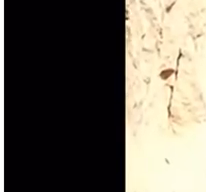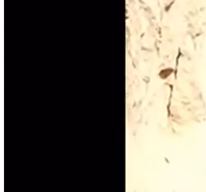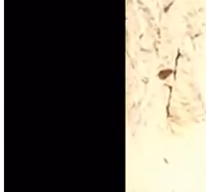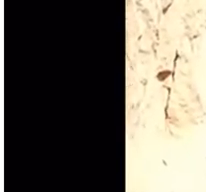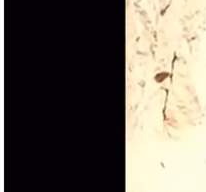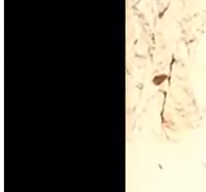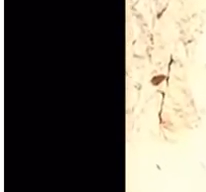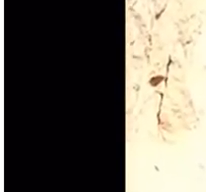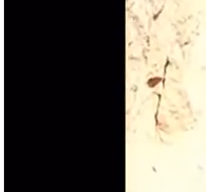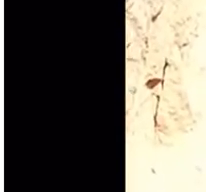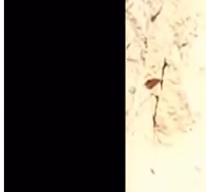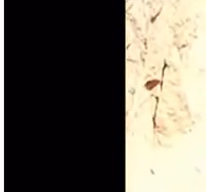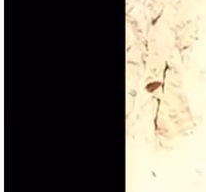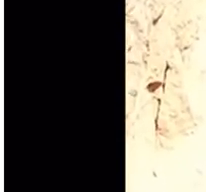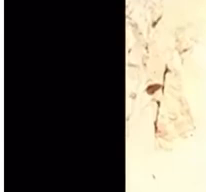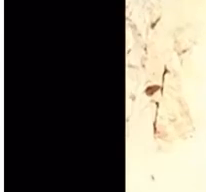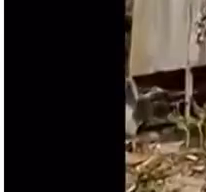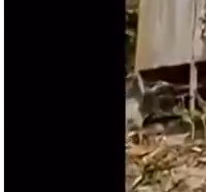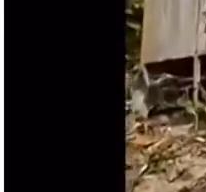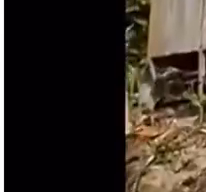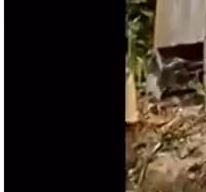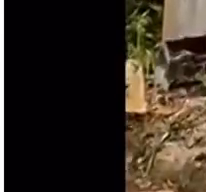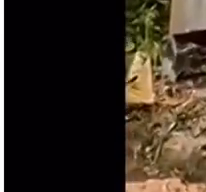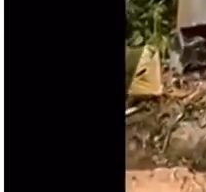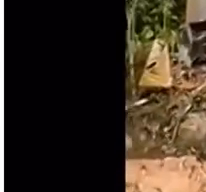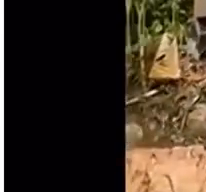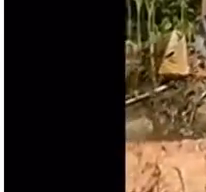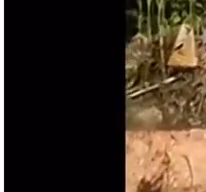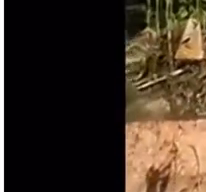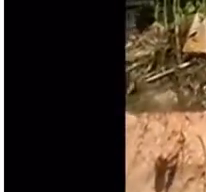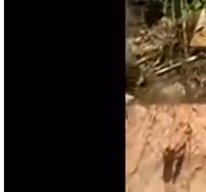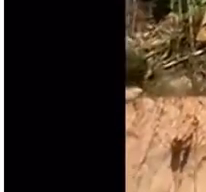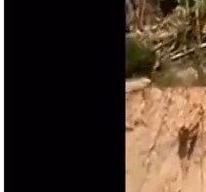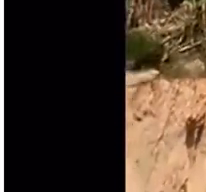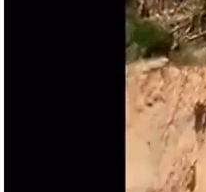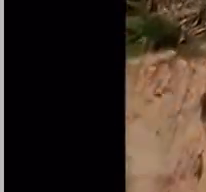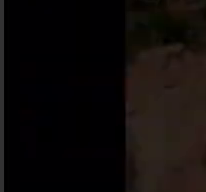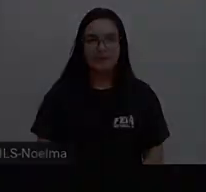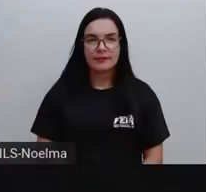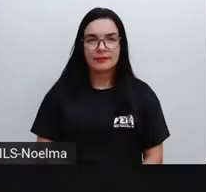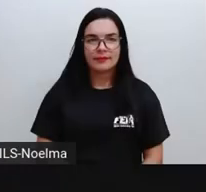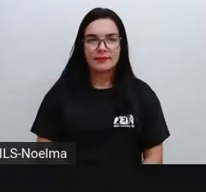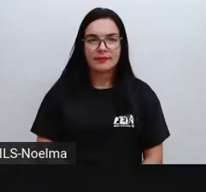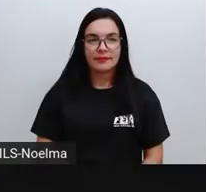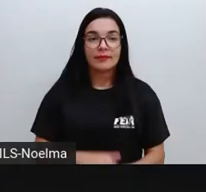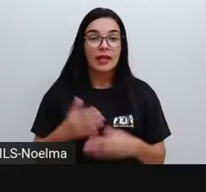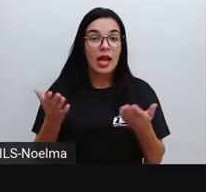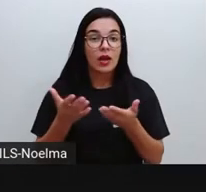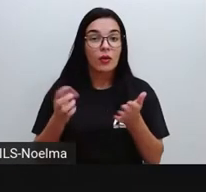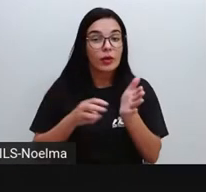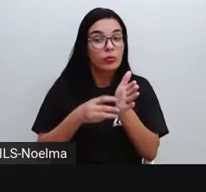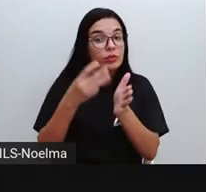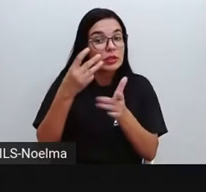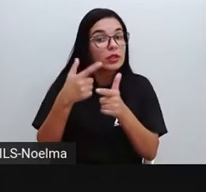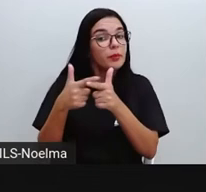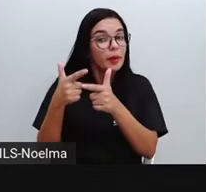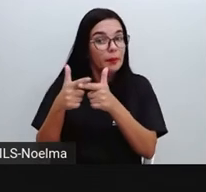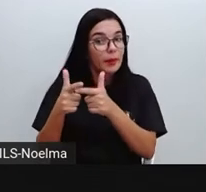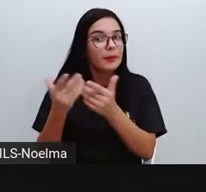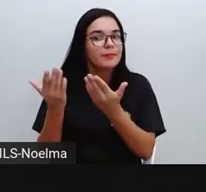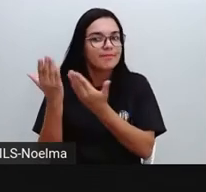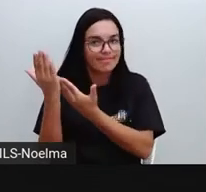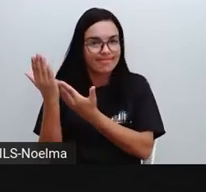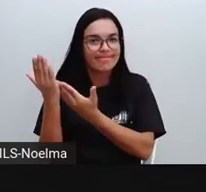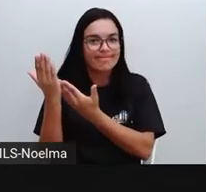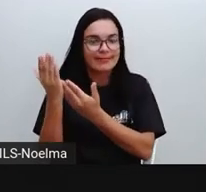o último temporal que teve, que levantou o estelhado também, caiu muitas árvores também daí. E aí nós temos o problema 3,